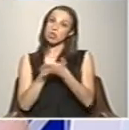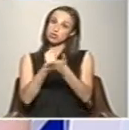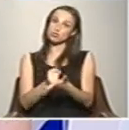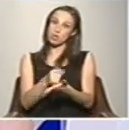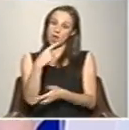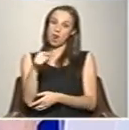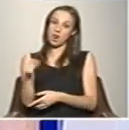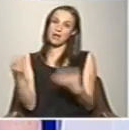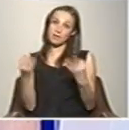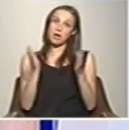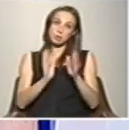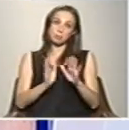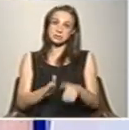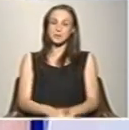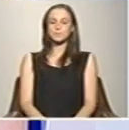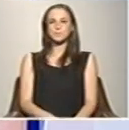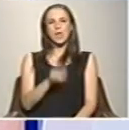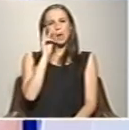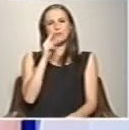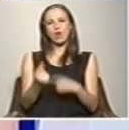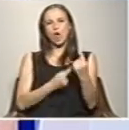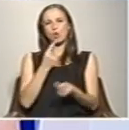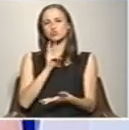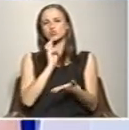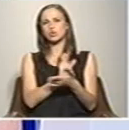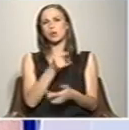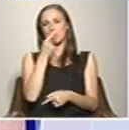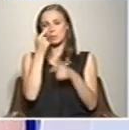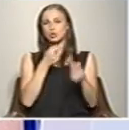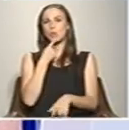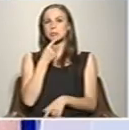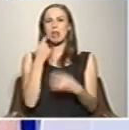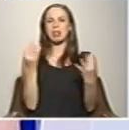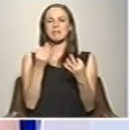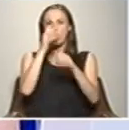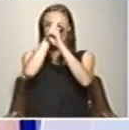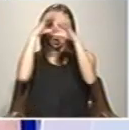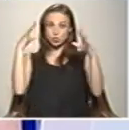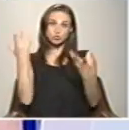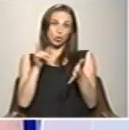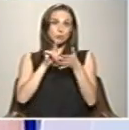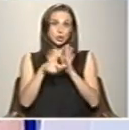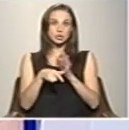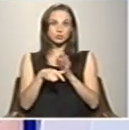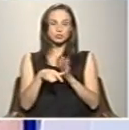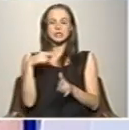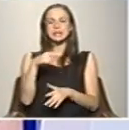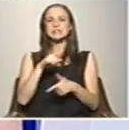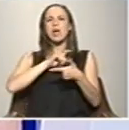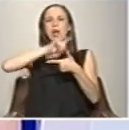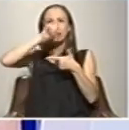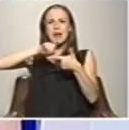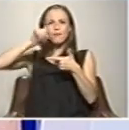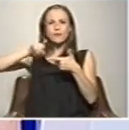que é necessário dar, não é? Vamos ver alguns resultados para as pessoas perceberem exatamente a que conclusões é que chegaram. Trouxe-nos alguns gráficos que eu penso